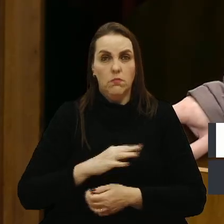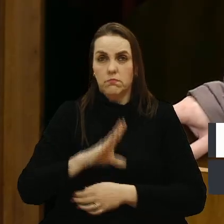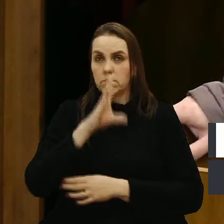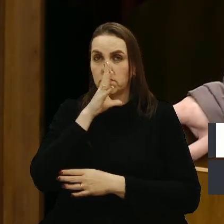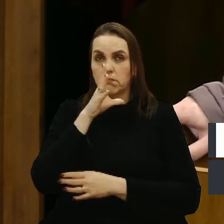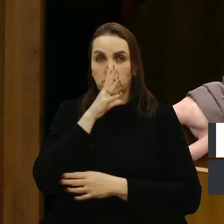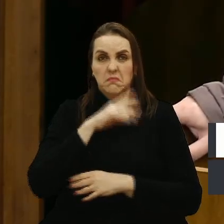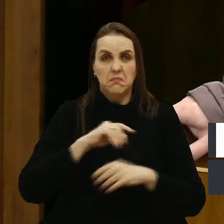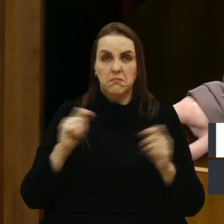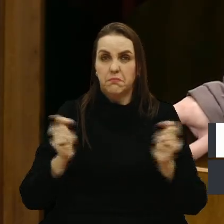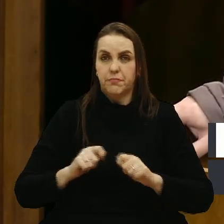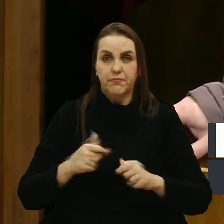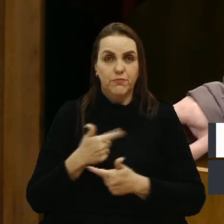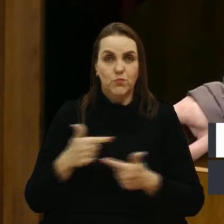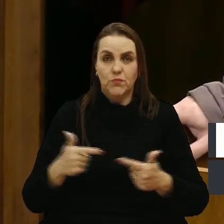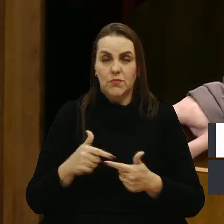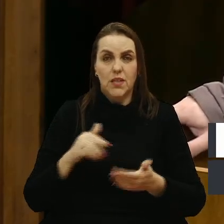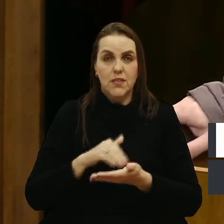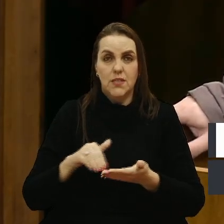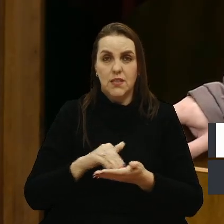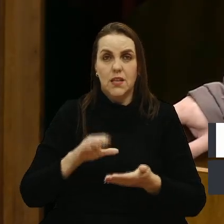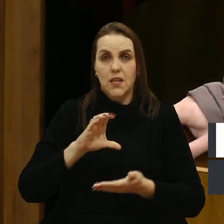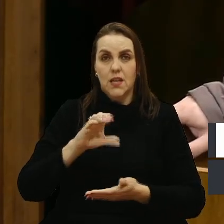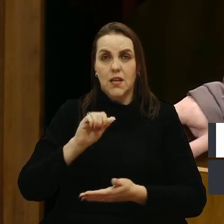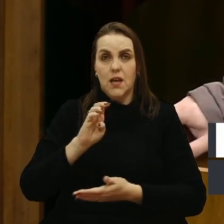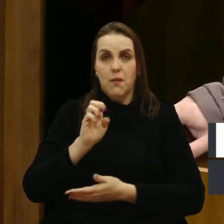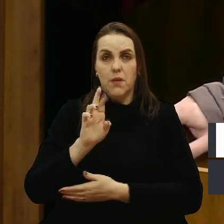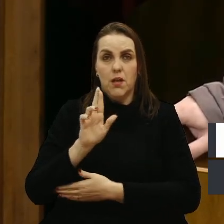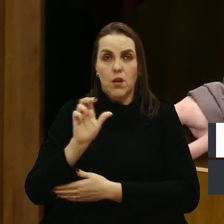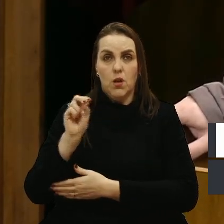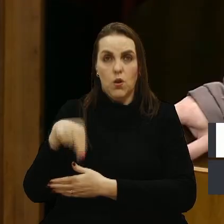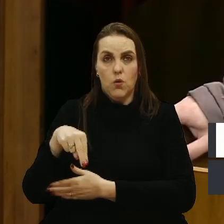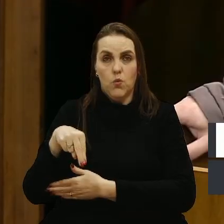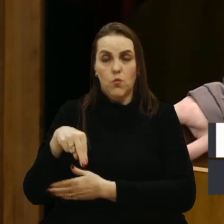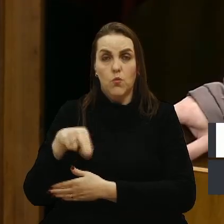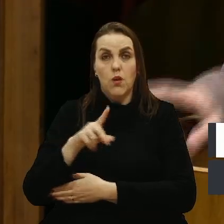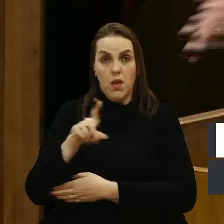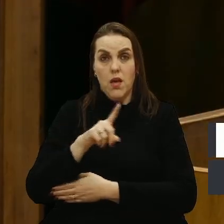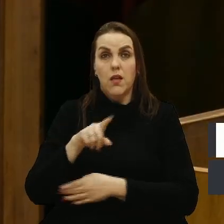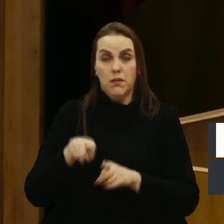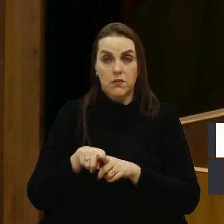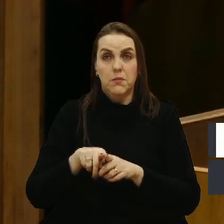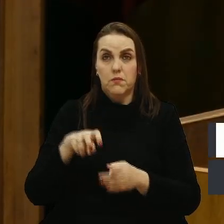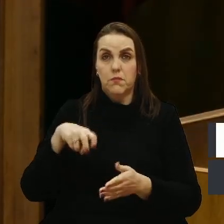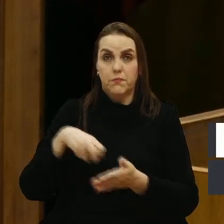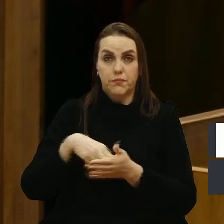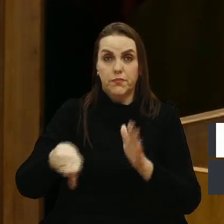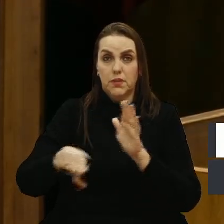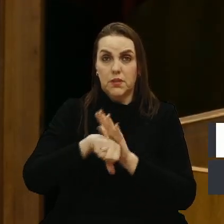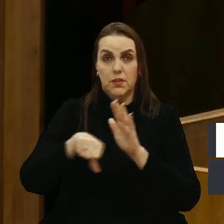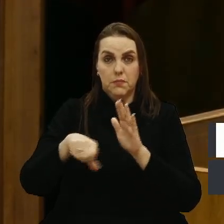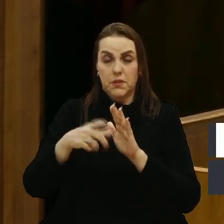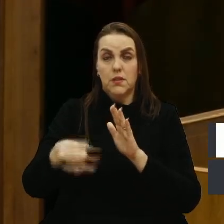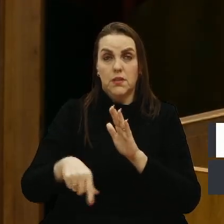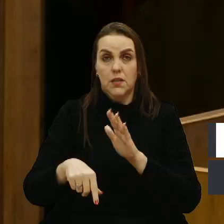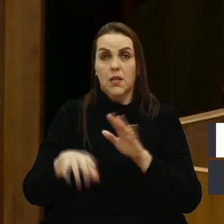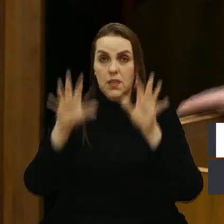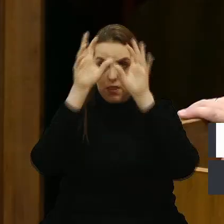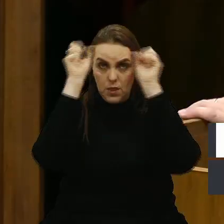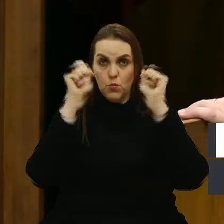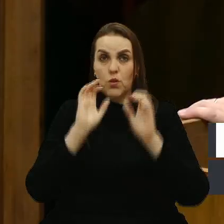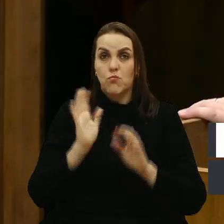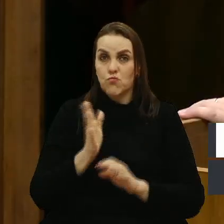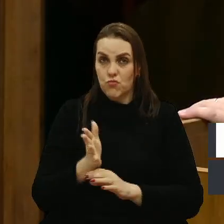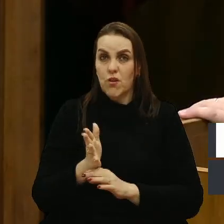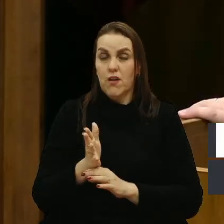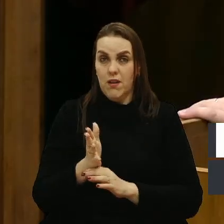secretário Caberlon, que havia sido condenado pelo tribunal por improbidade administrativa, que já é algo que, vamos combinar,